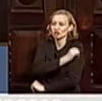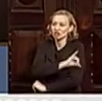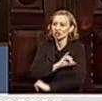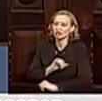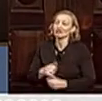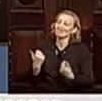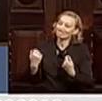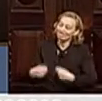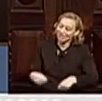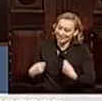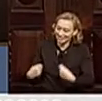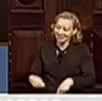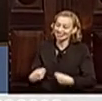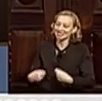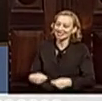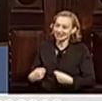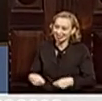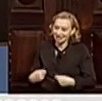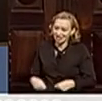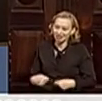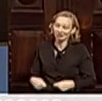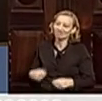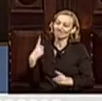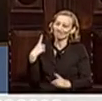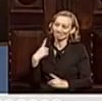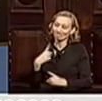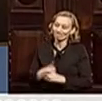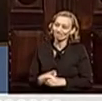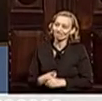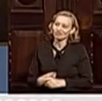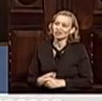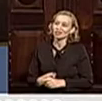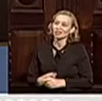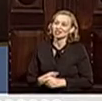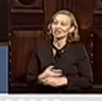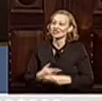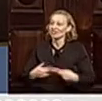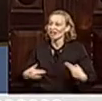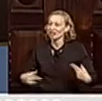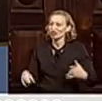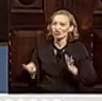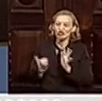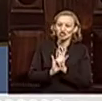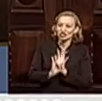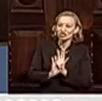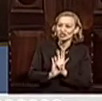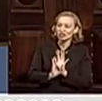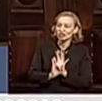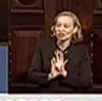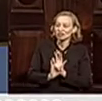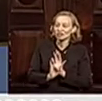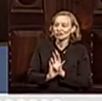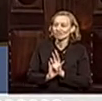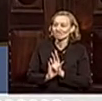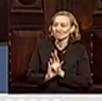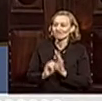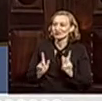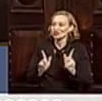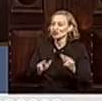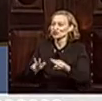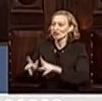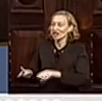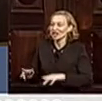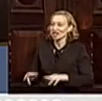que precisa e vai se reencontrar, com sotaques, jeitos e modas diferentes, mas mesmo